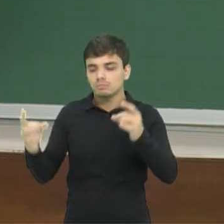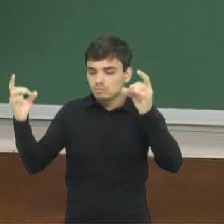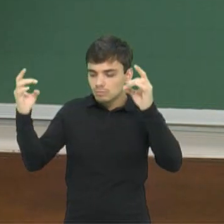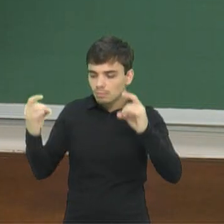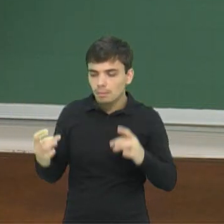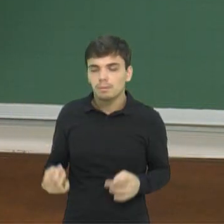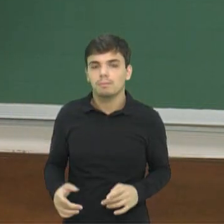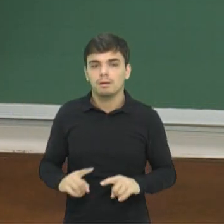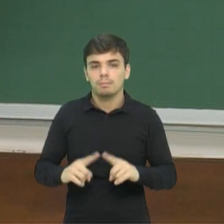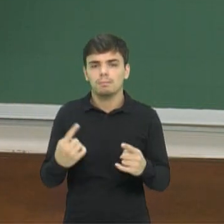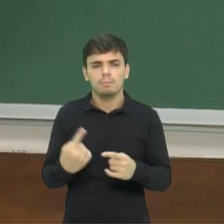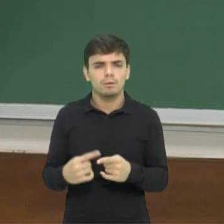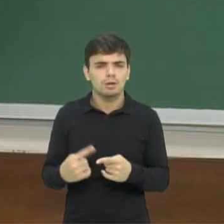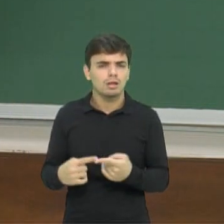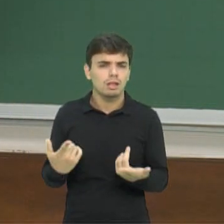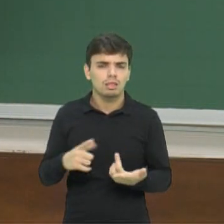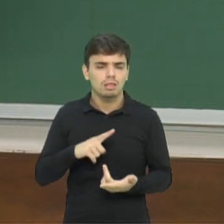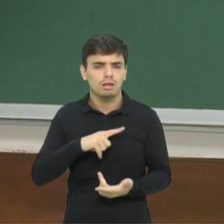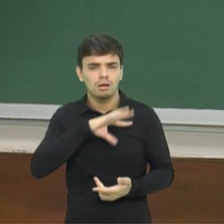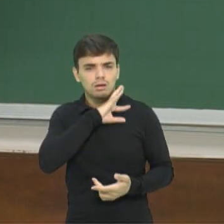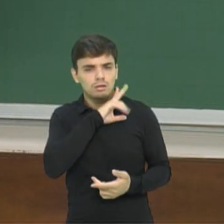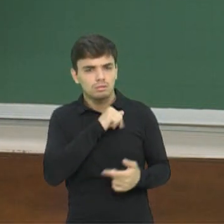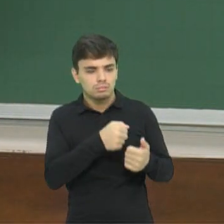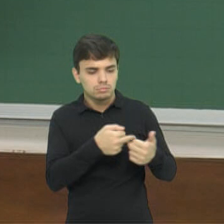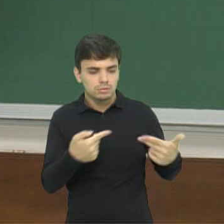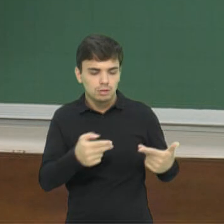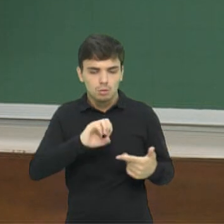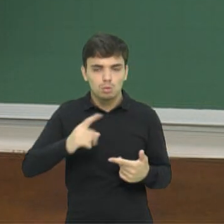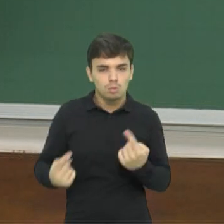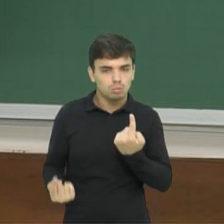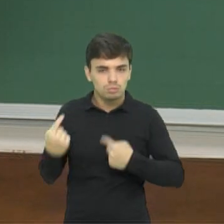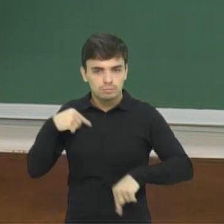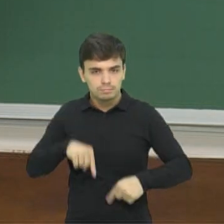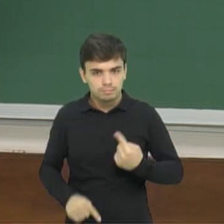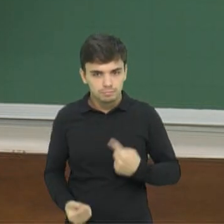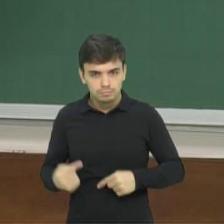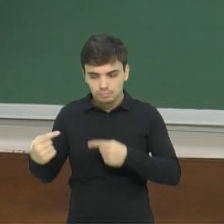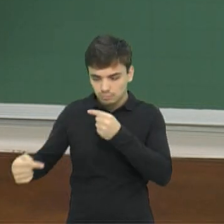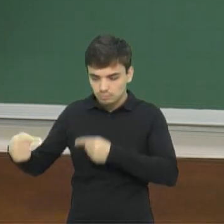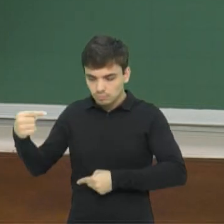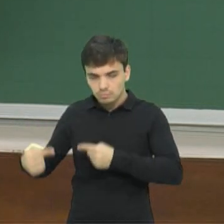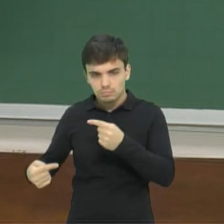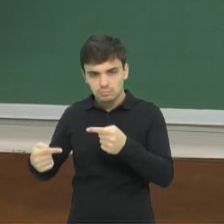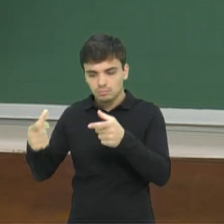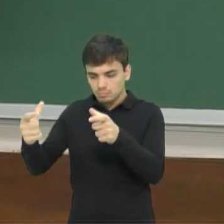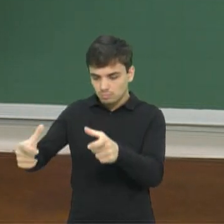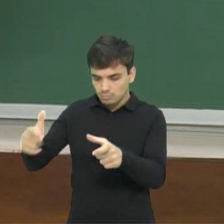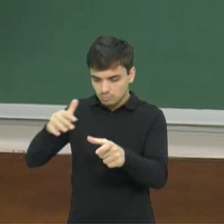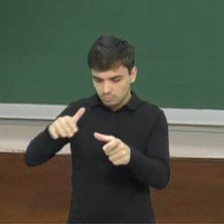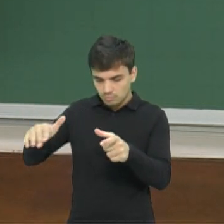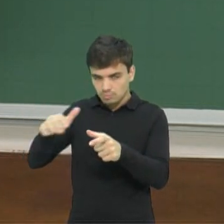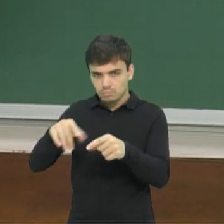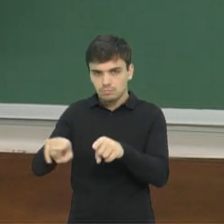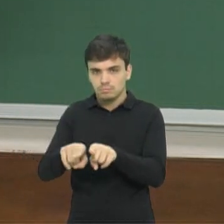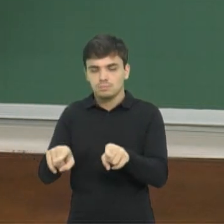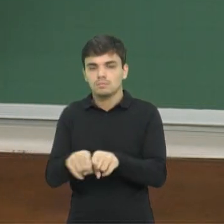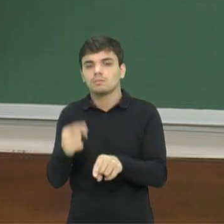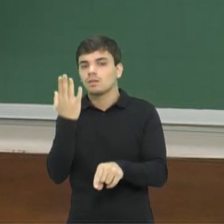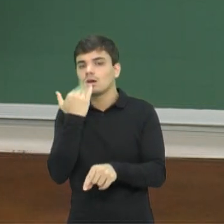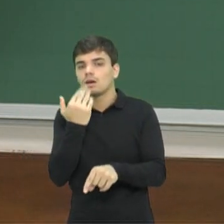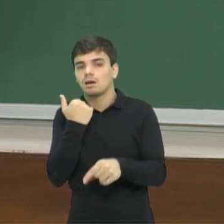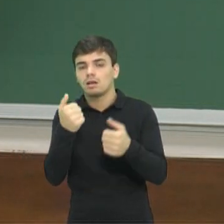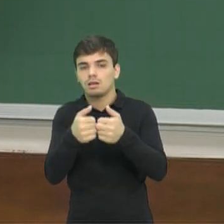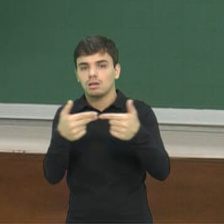Por que os animais podem competir, por exemplo? Por que os organismos podem competir? Podem competir por território, por alimento, por